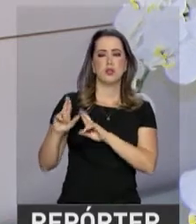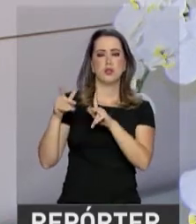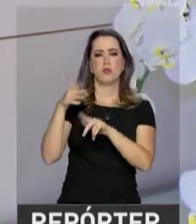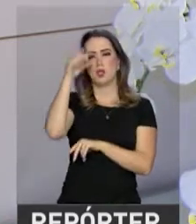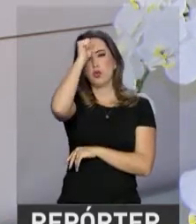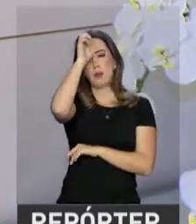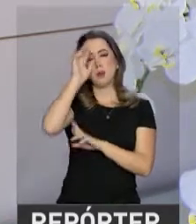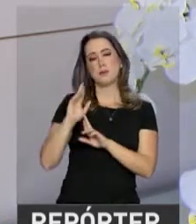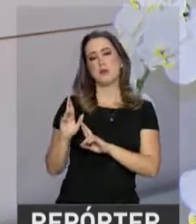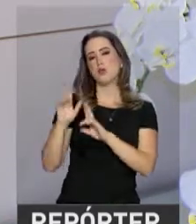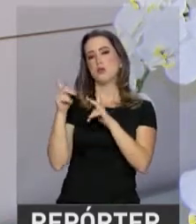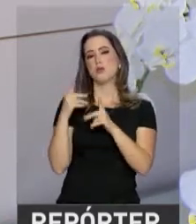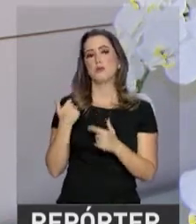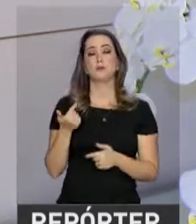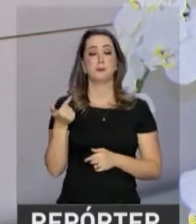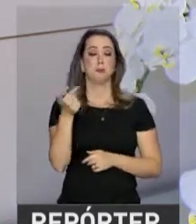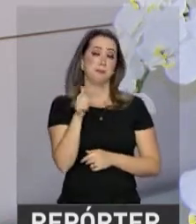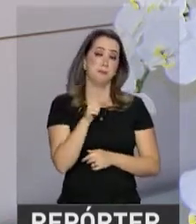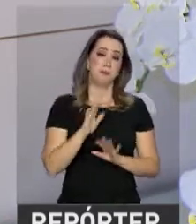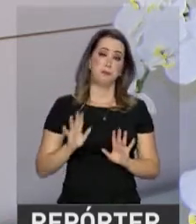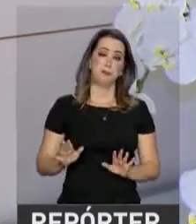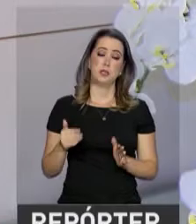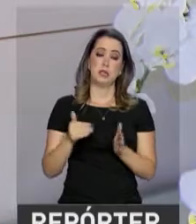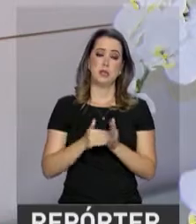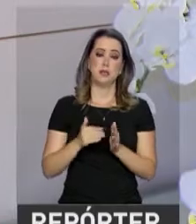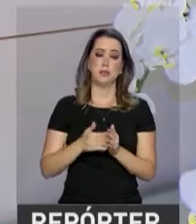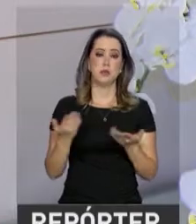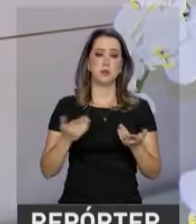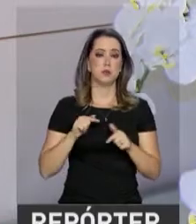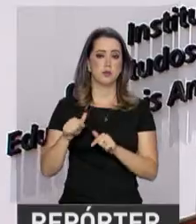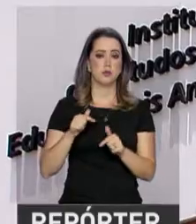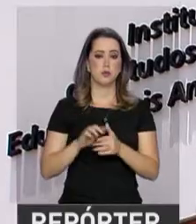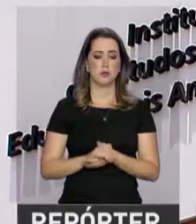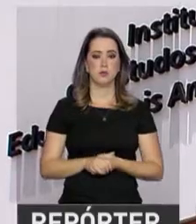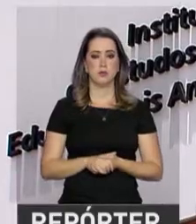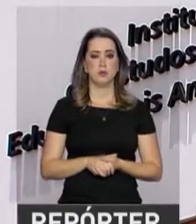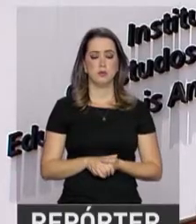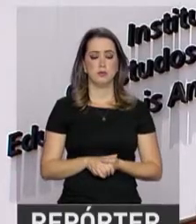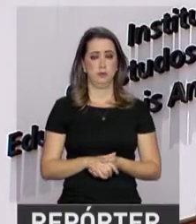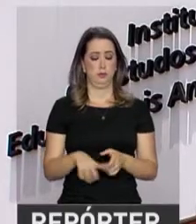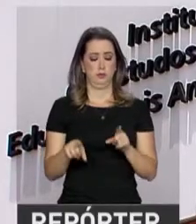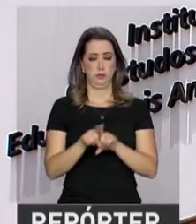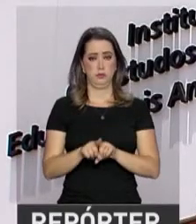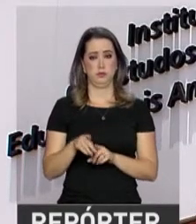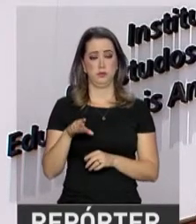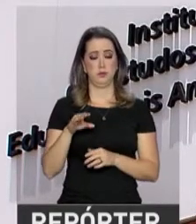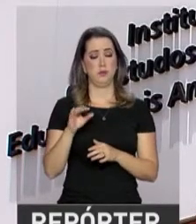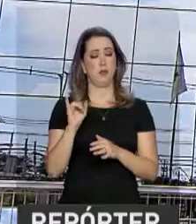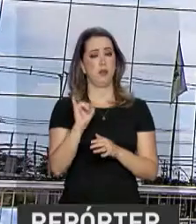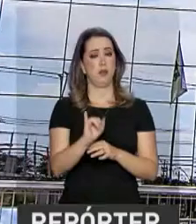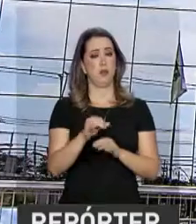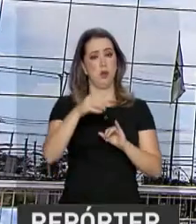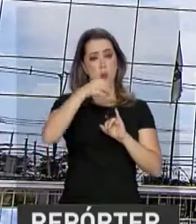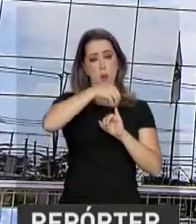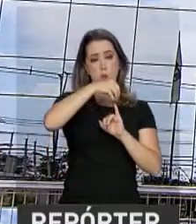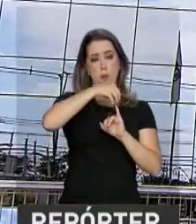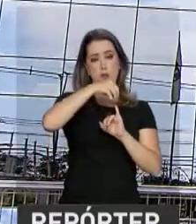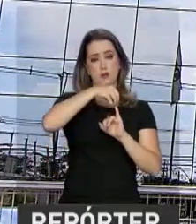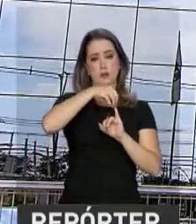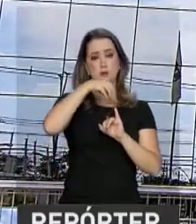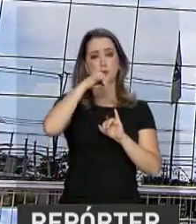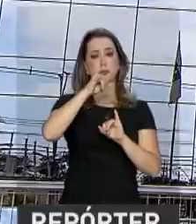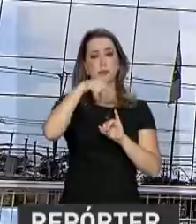adquirido de outras formas até mesmo no mercado de trabalho de acordo com o instituto nacional de estudos e pesquisas educacionais